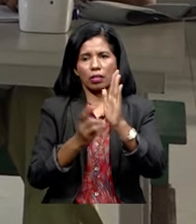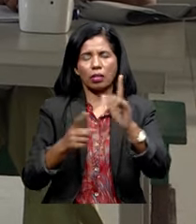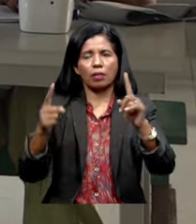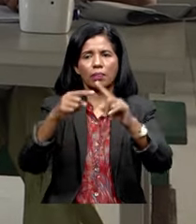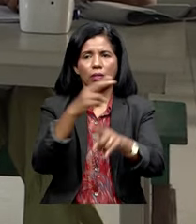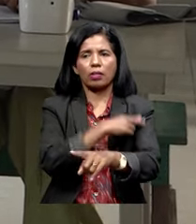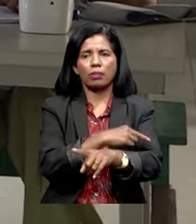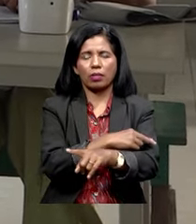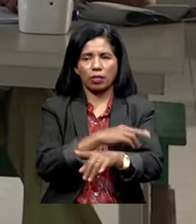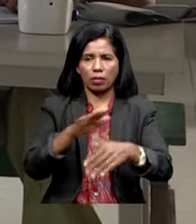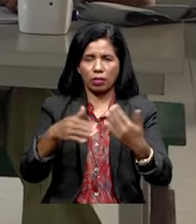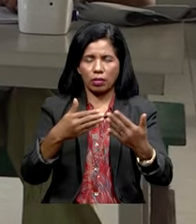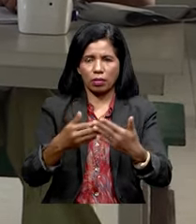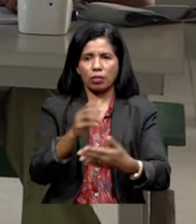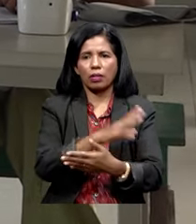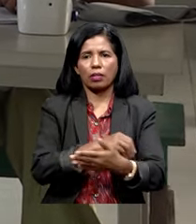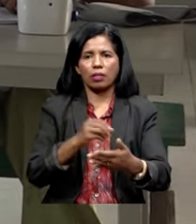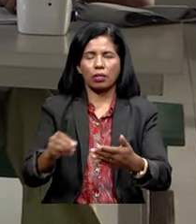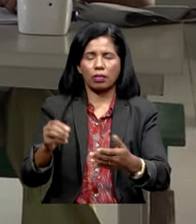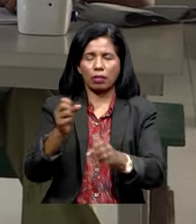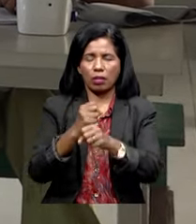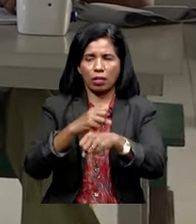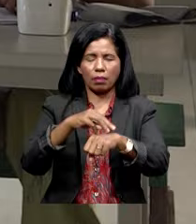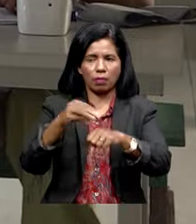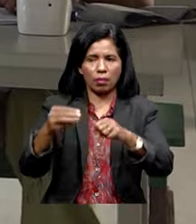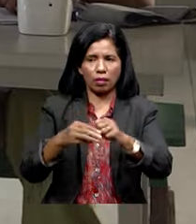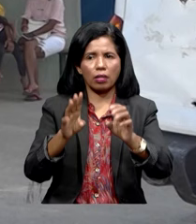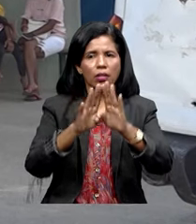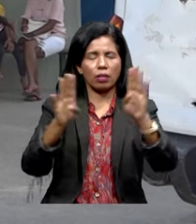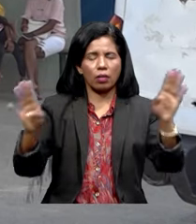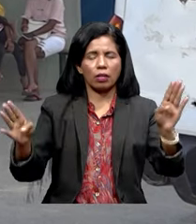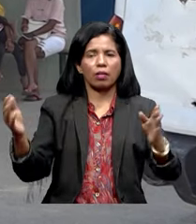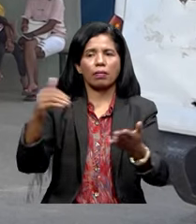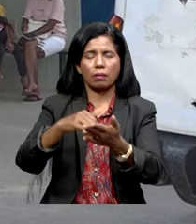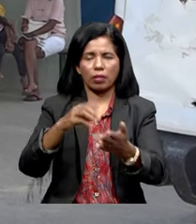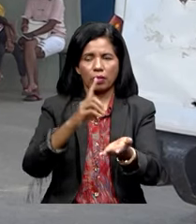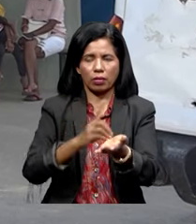hospital posto no Centro de Saúde Sira, onde há o mapamento, no relógio recrutamento